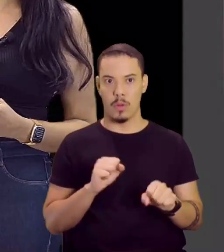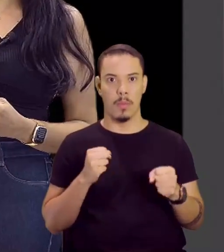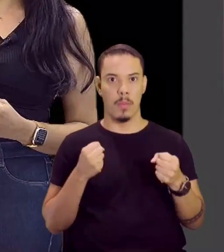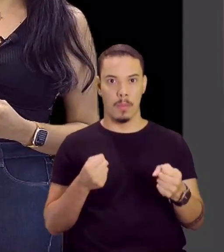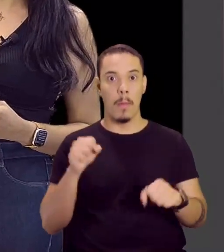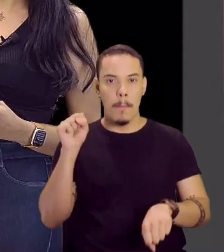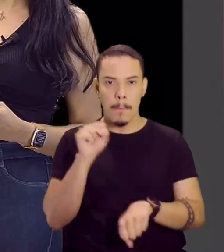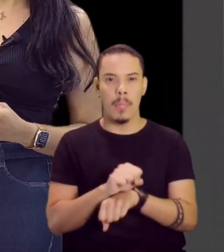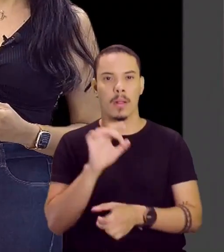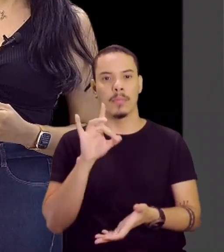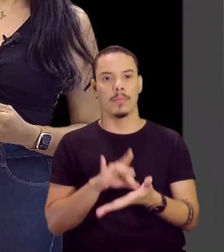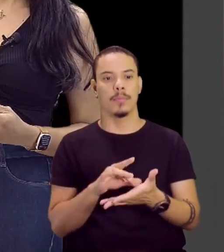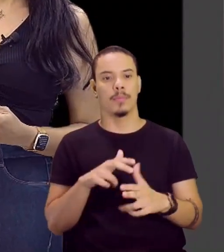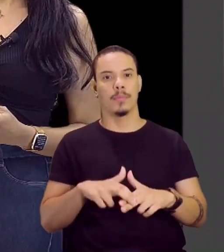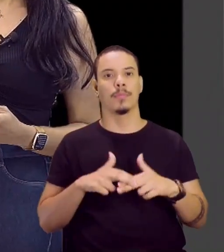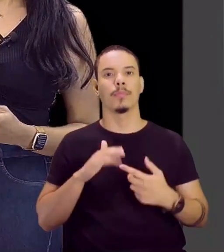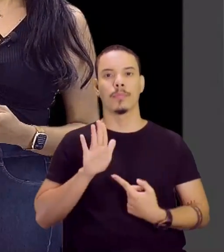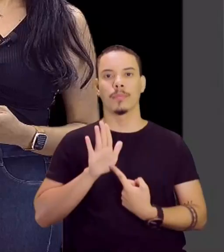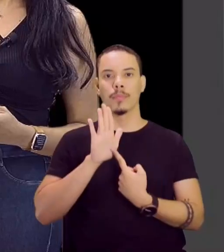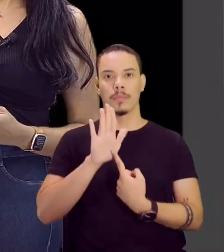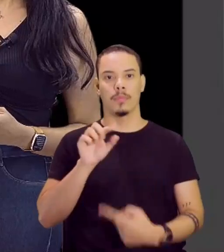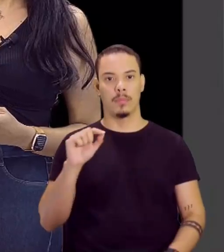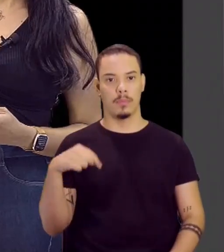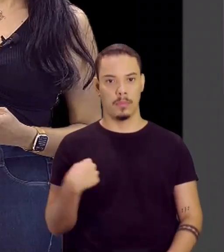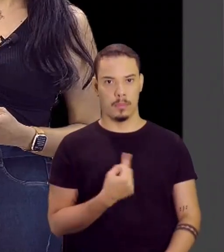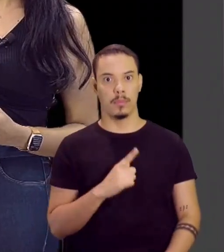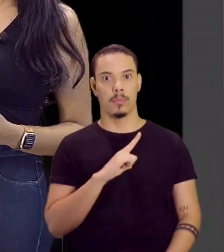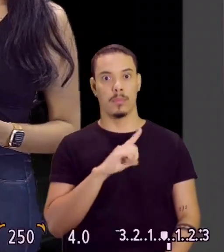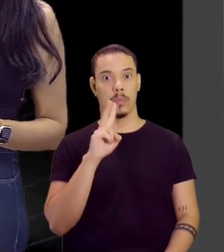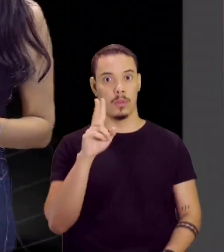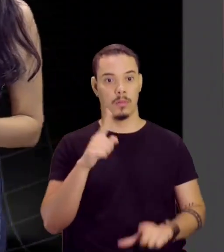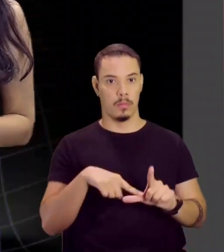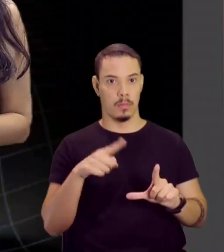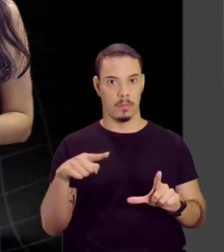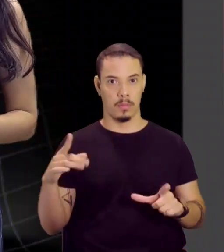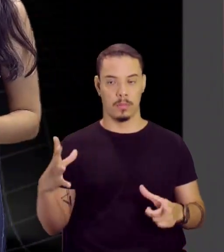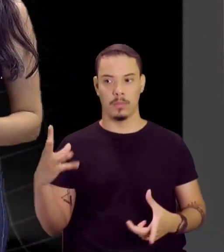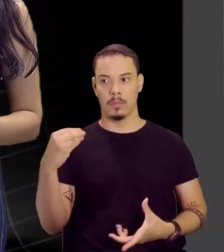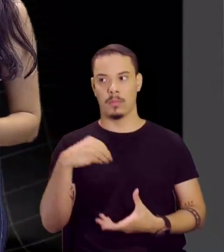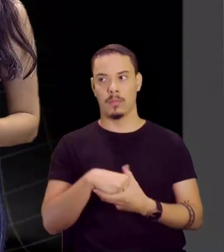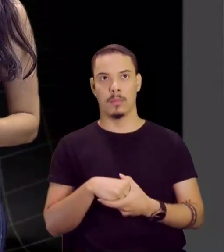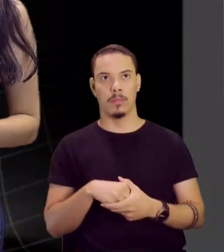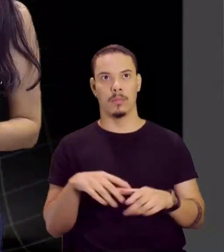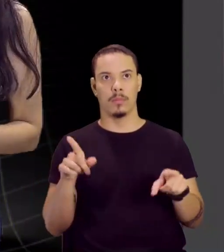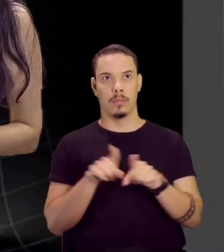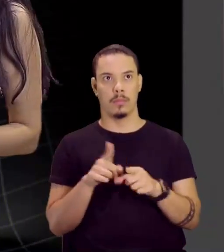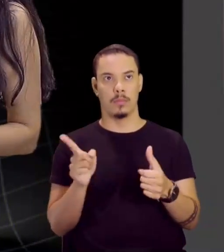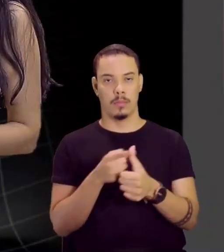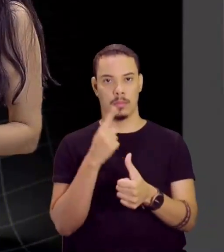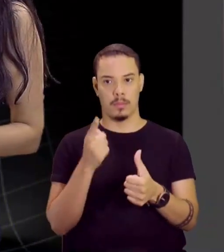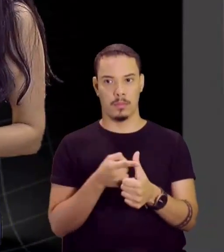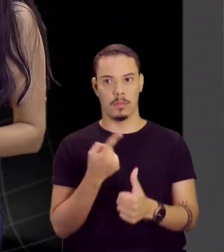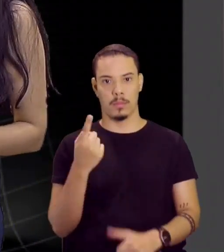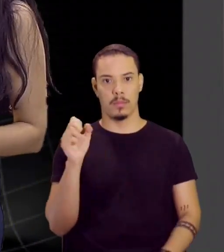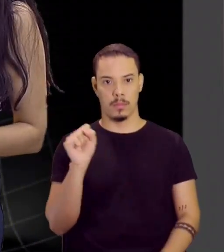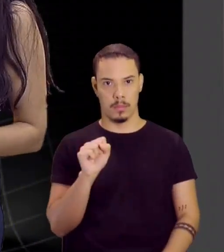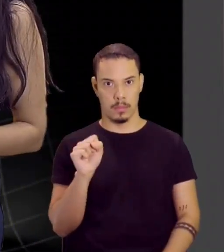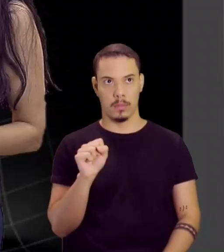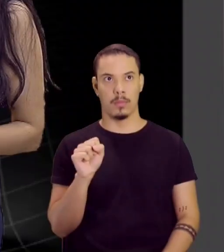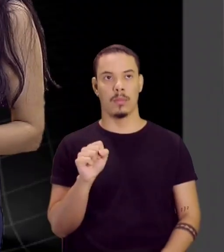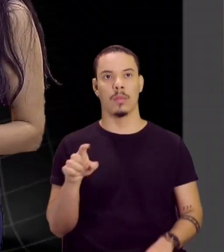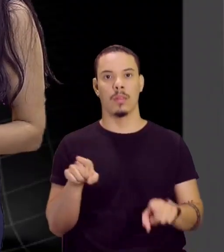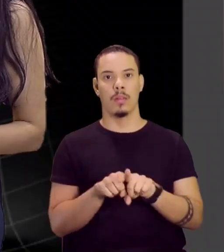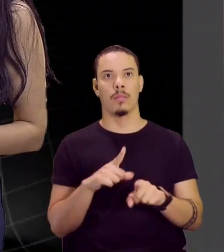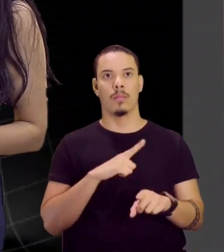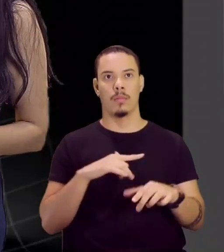freio, né? Então, mostra que nós temos dois gráficos em um só. Um que representa uma primeira parte de 1 segundo, onde